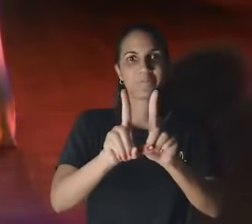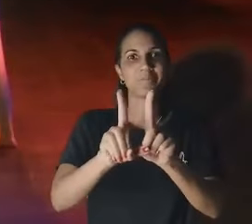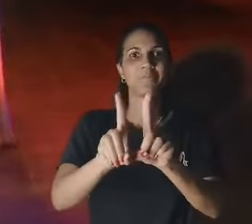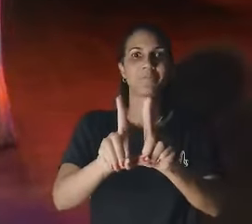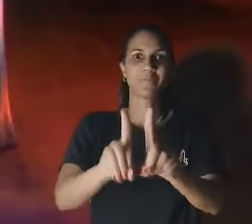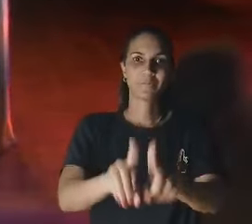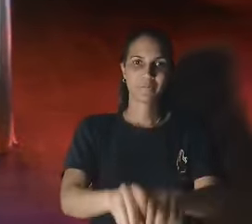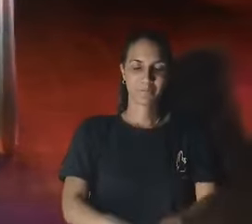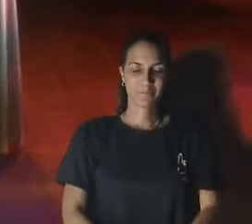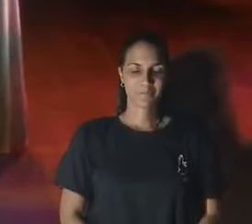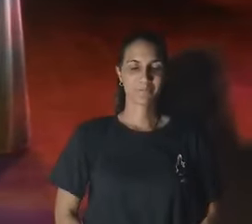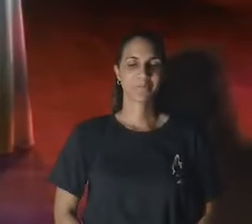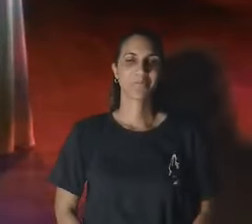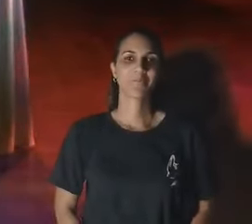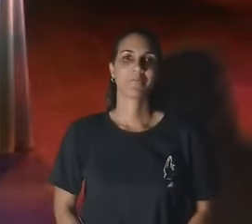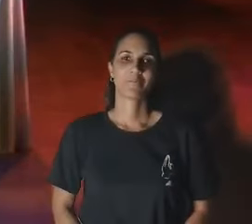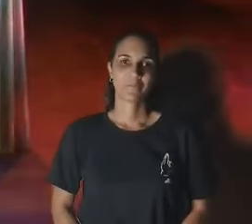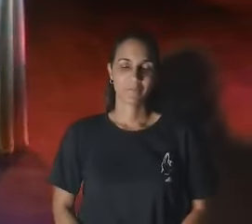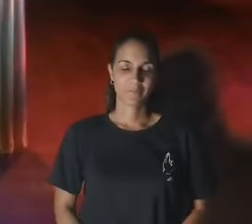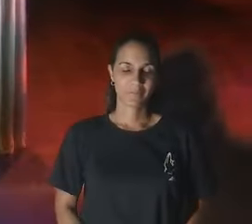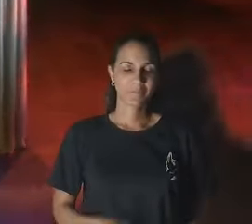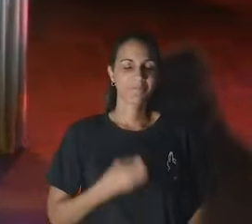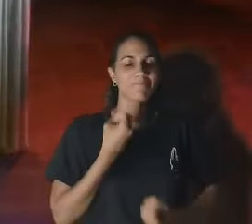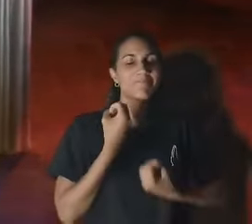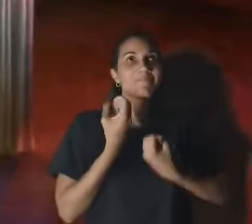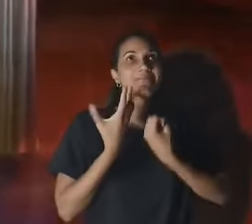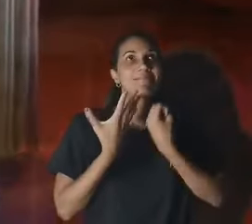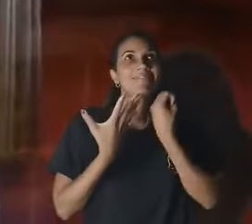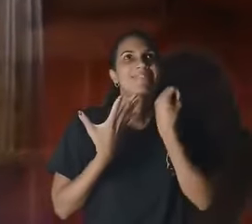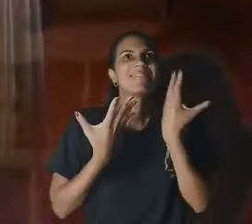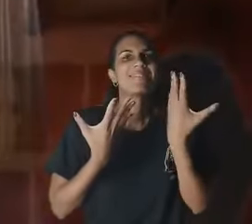estarei. Seja